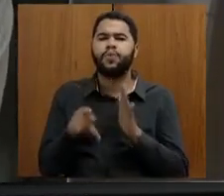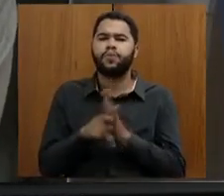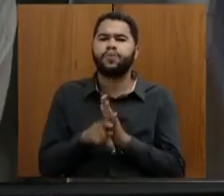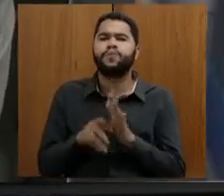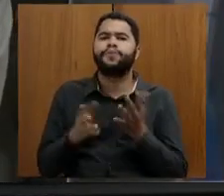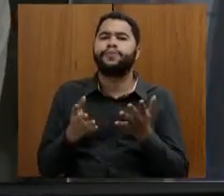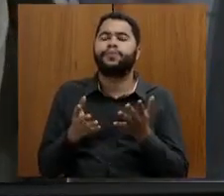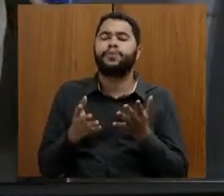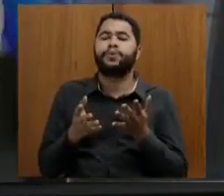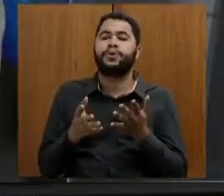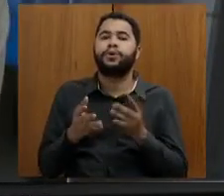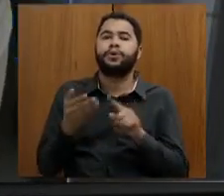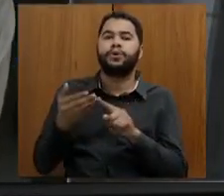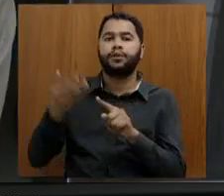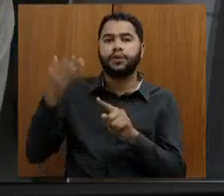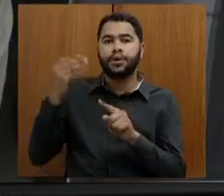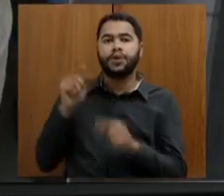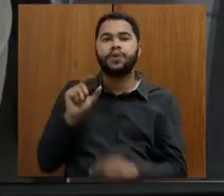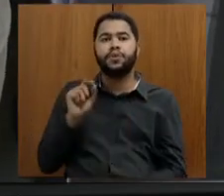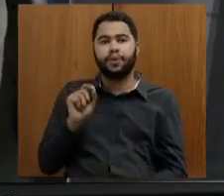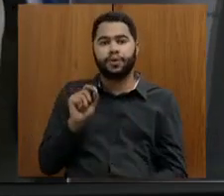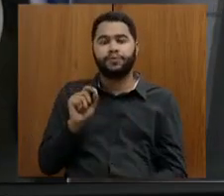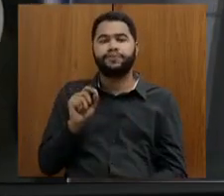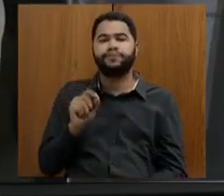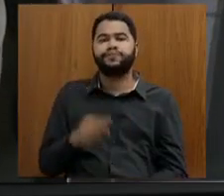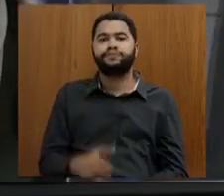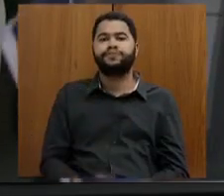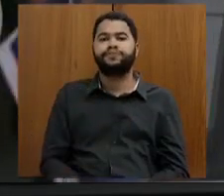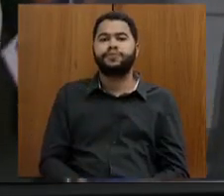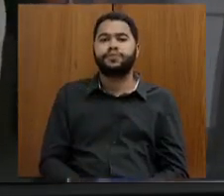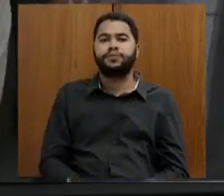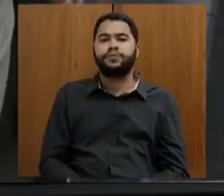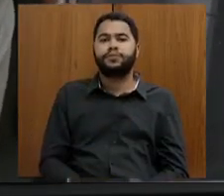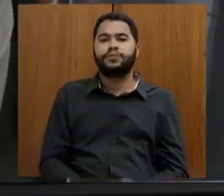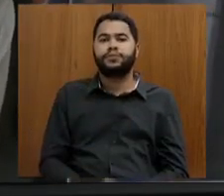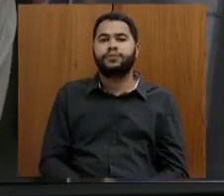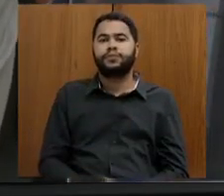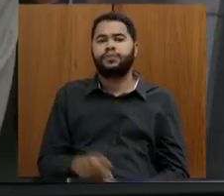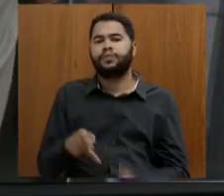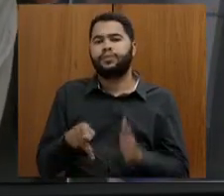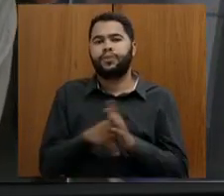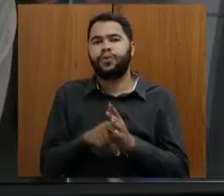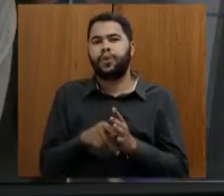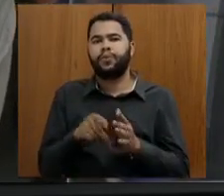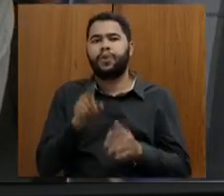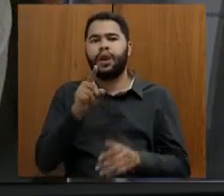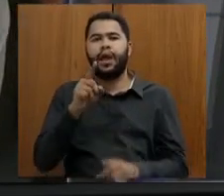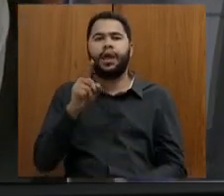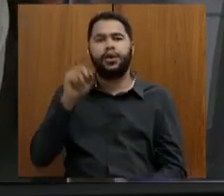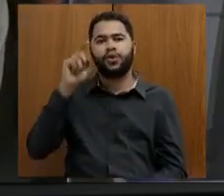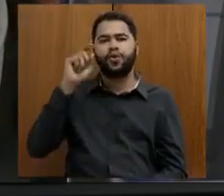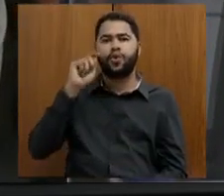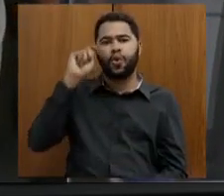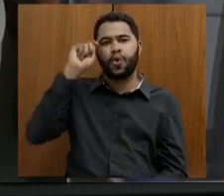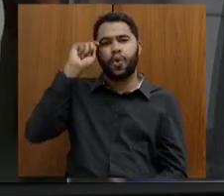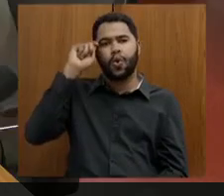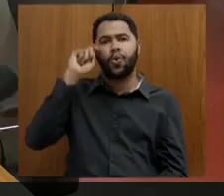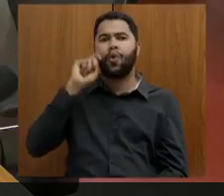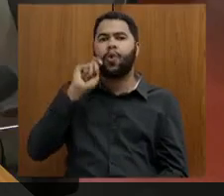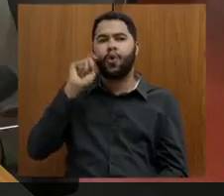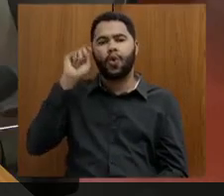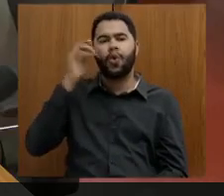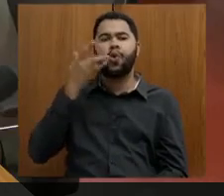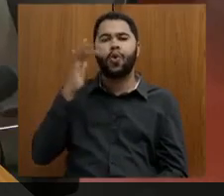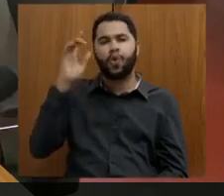aí da Polícia Militar no mandato passado a ponto de jogar até gás de pimenta no Sargento em Ouro Preto e sejam até